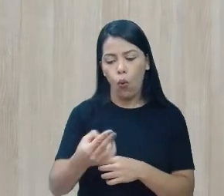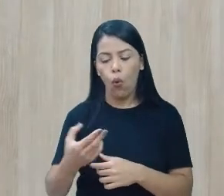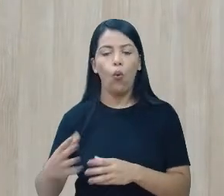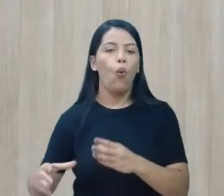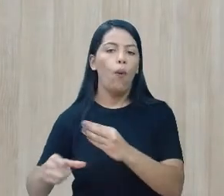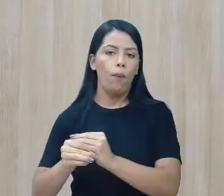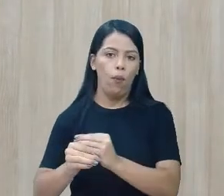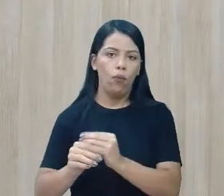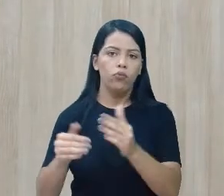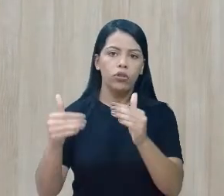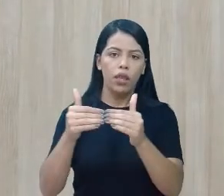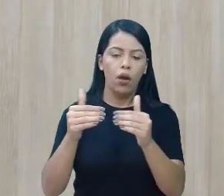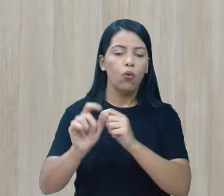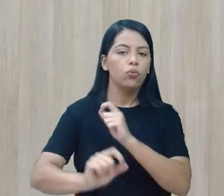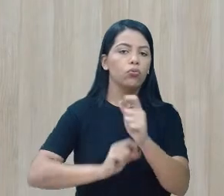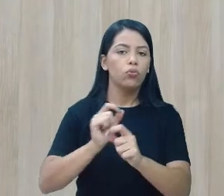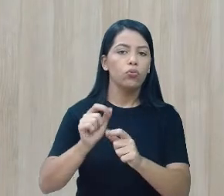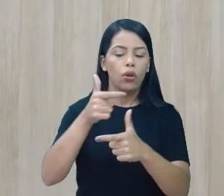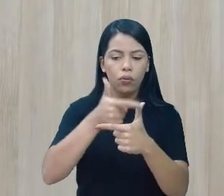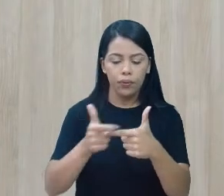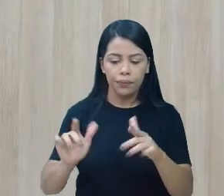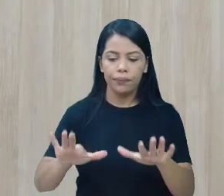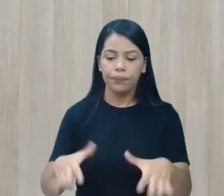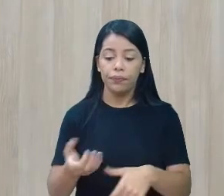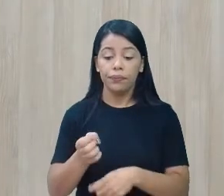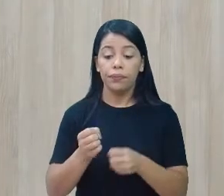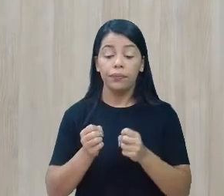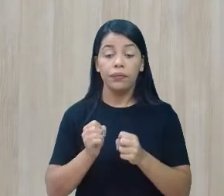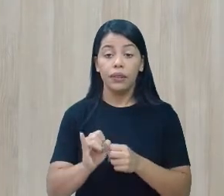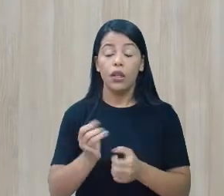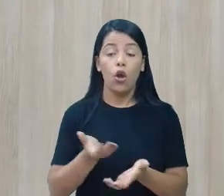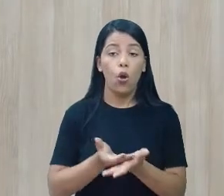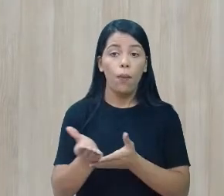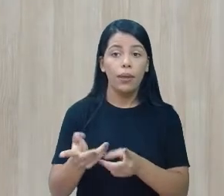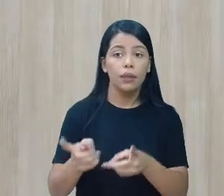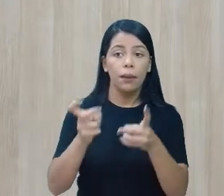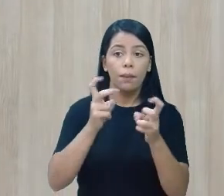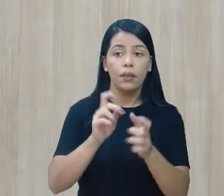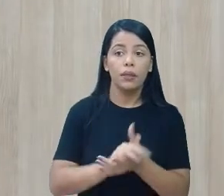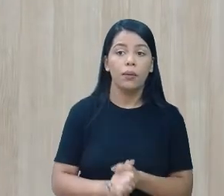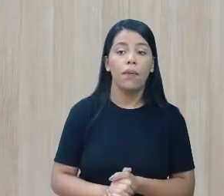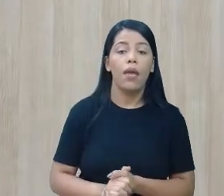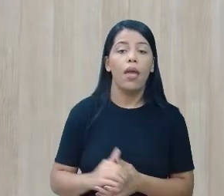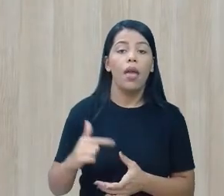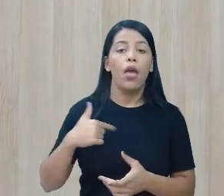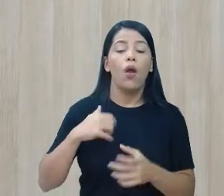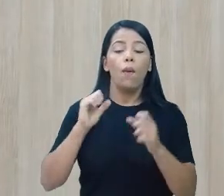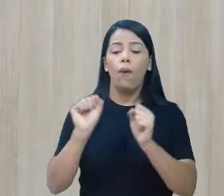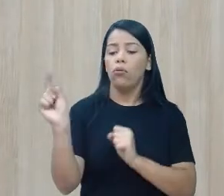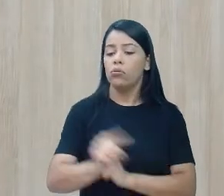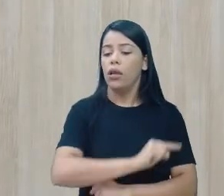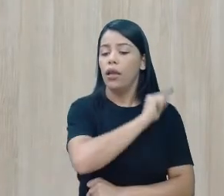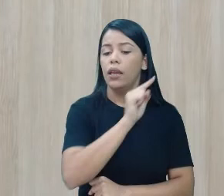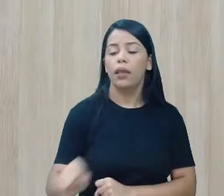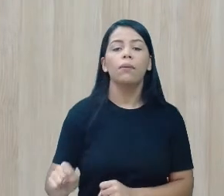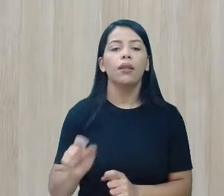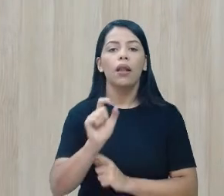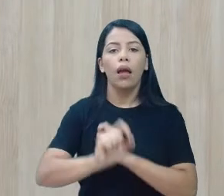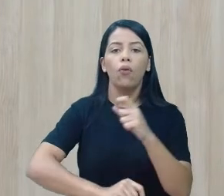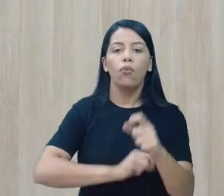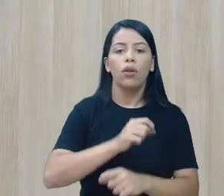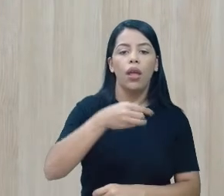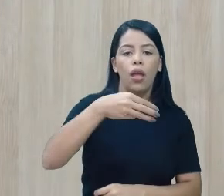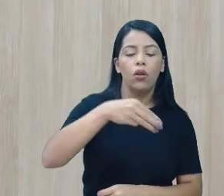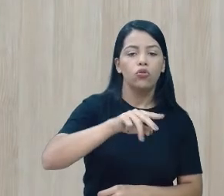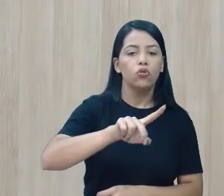eu começo a observar essa sequência de números que eu posso eliminar os múltiplos a partir daquele conhecimento que a gente obteve.